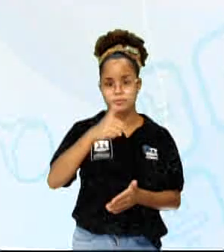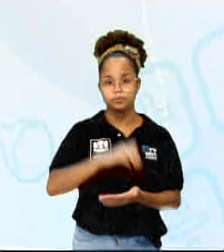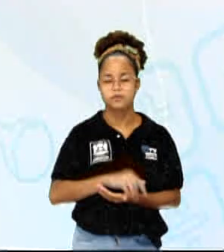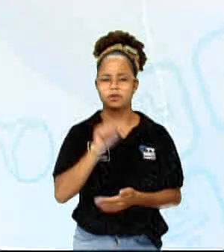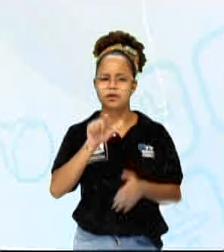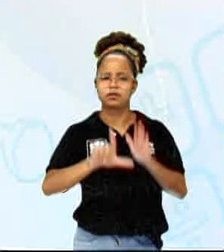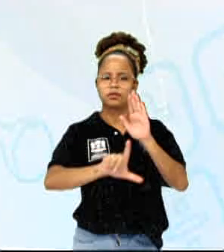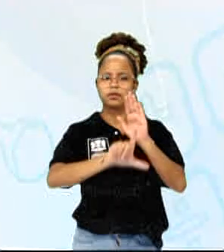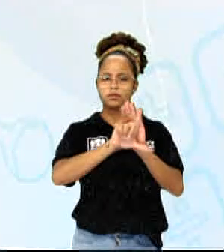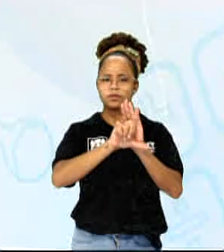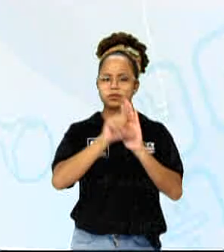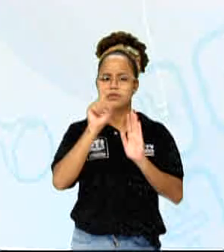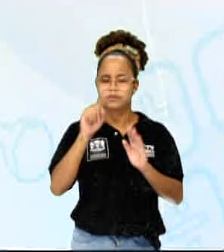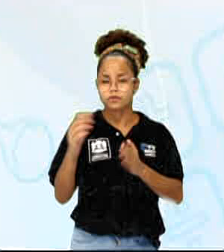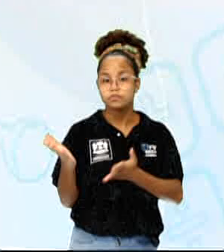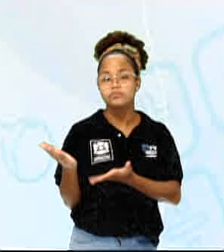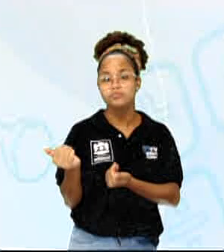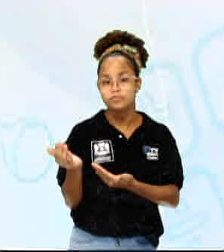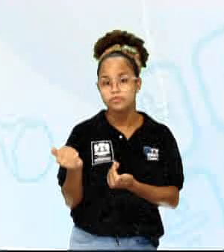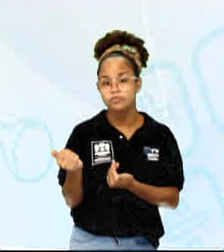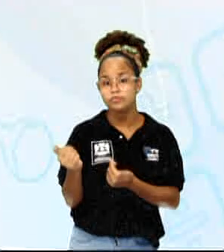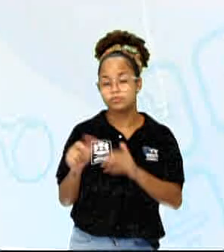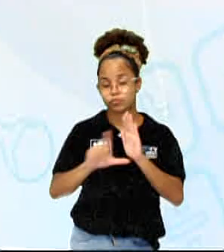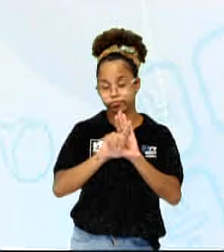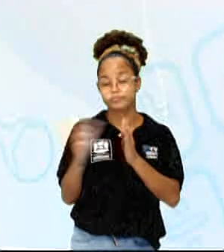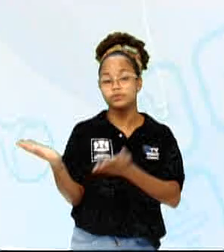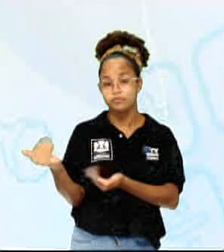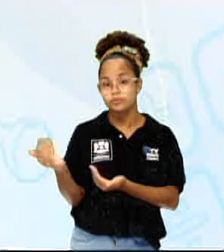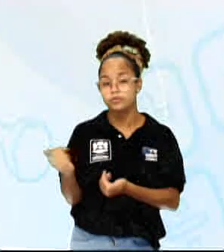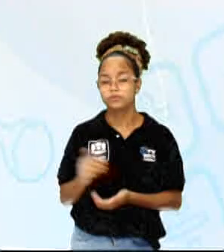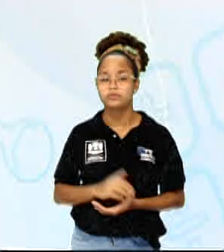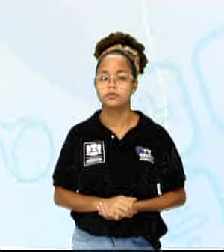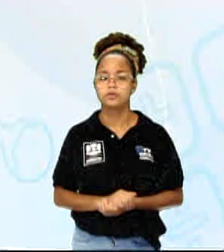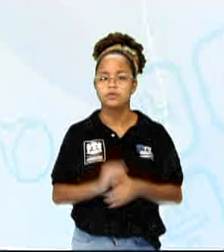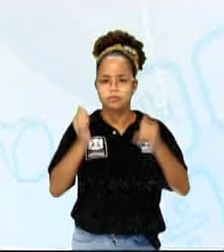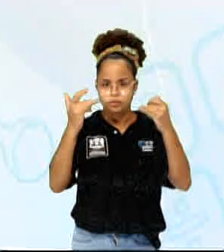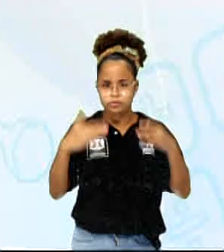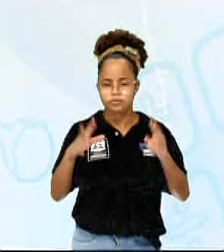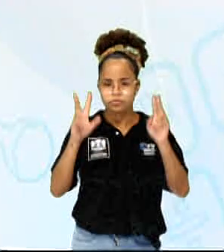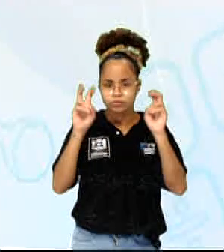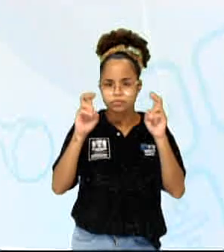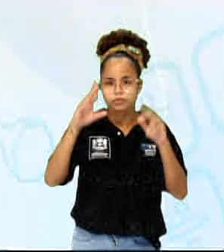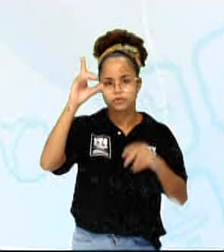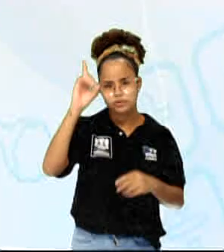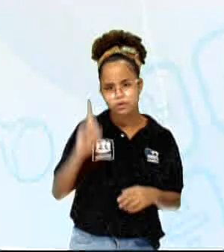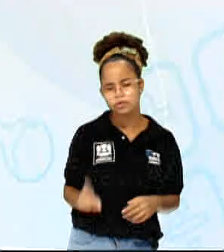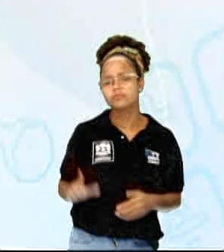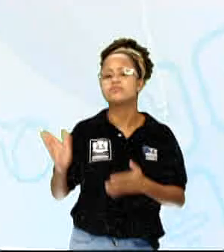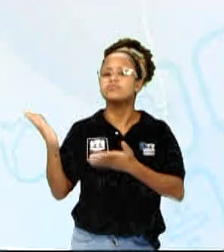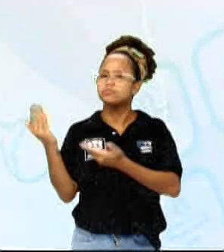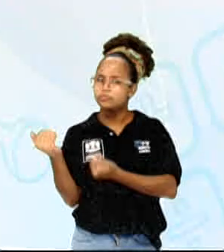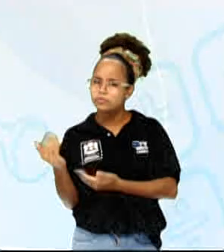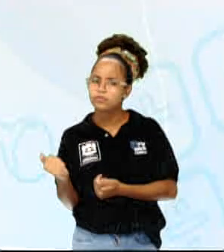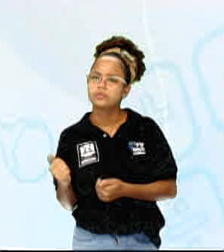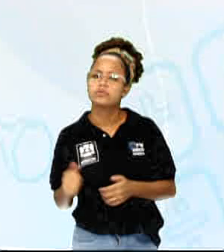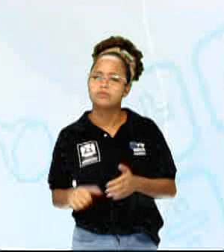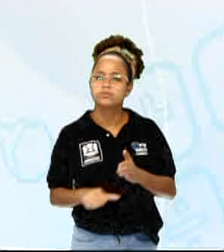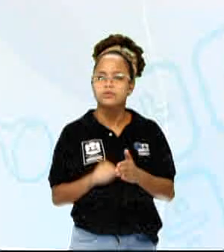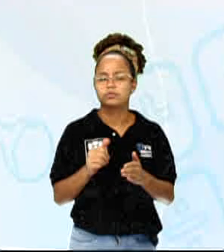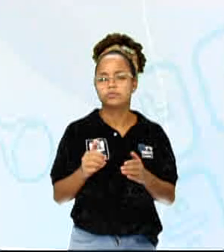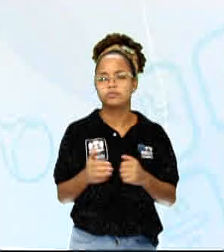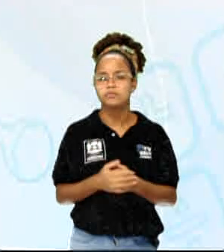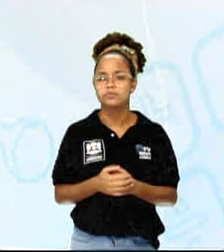o Estatuto da Juventude e dispõe sobre os direitos dos jovens, os princípios e diretrizes